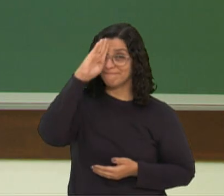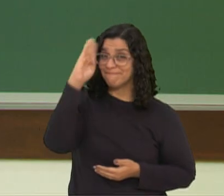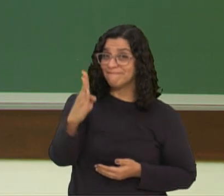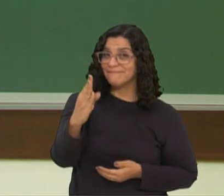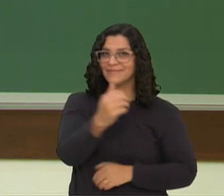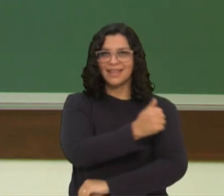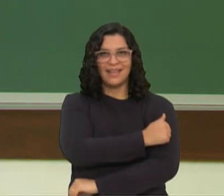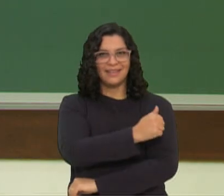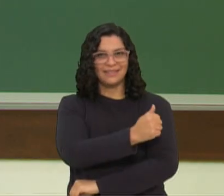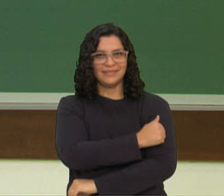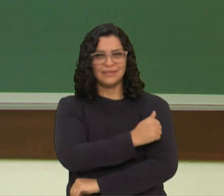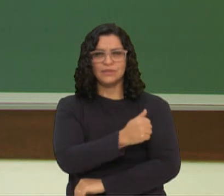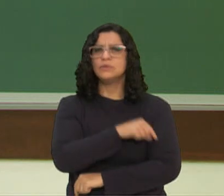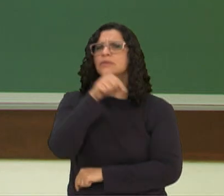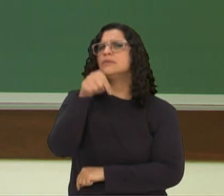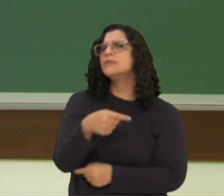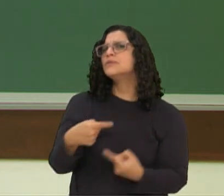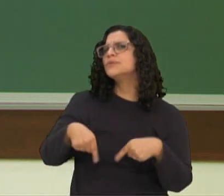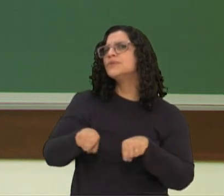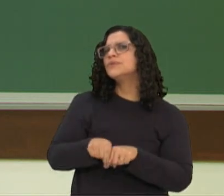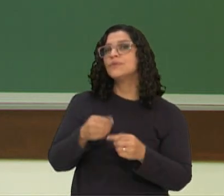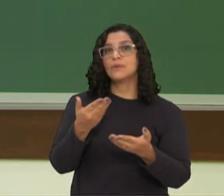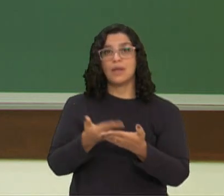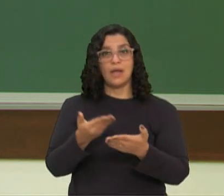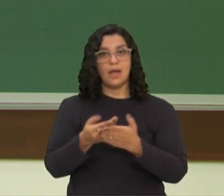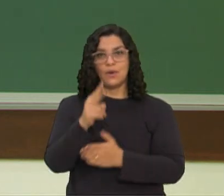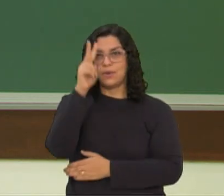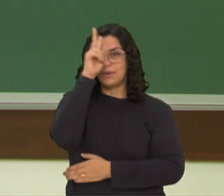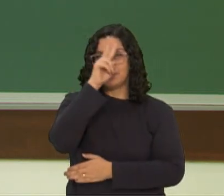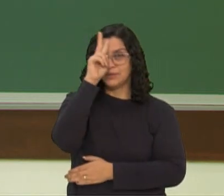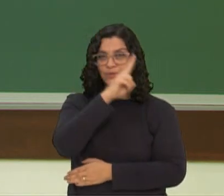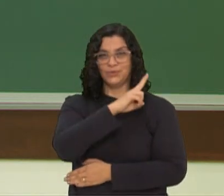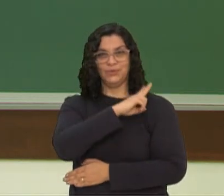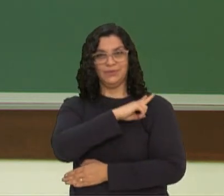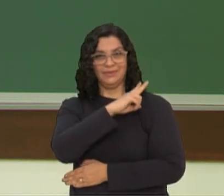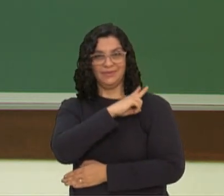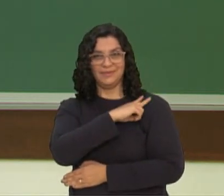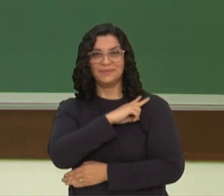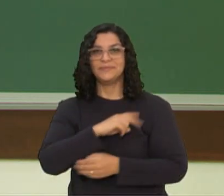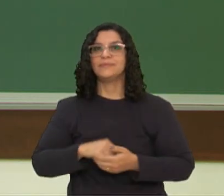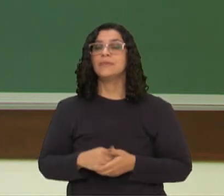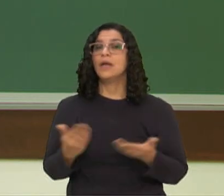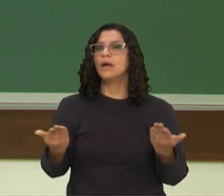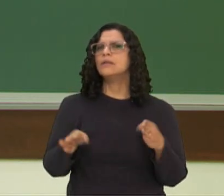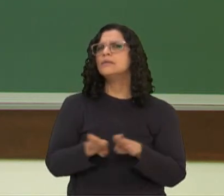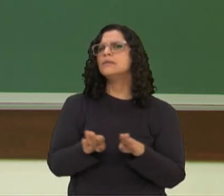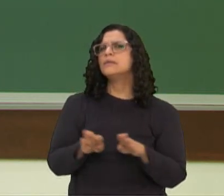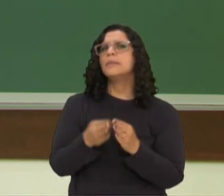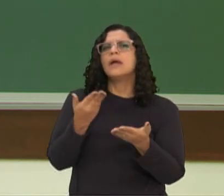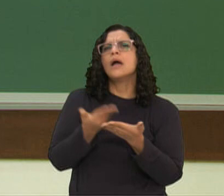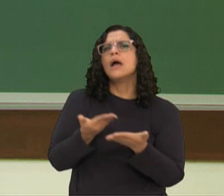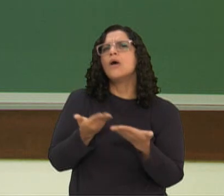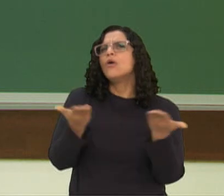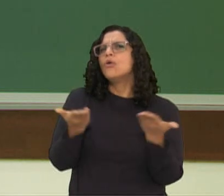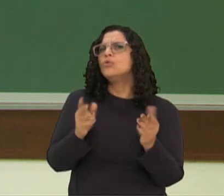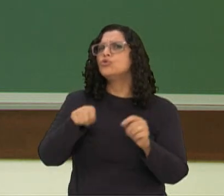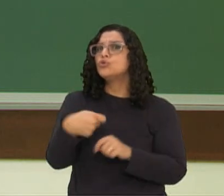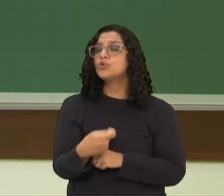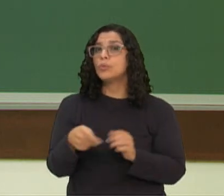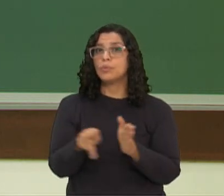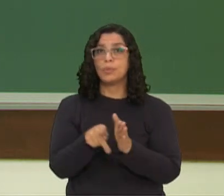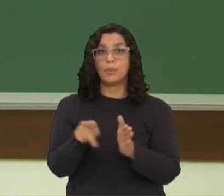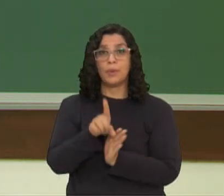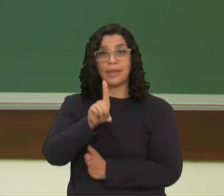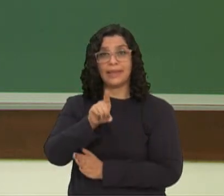Saudações, caríssimos alunos. Estamos aqui de novo para mais uma aula de história de segundo ano do ensino médio. Essa aula de hoje é uma aula sobre